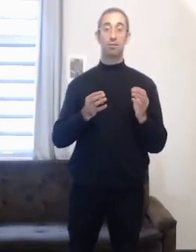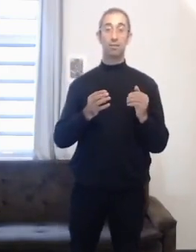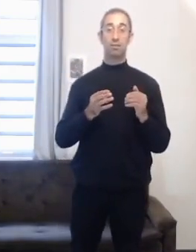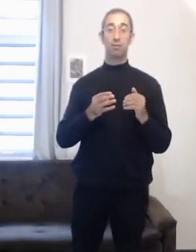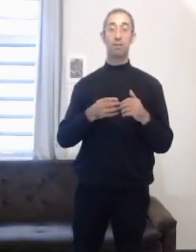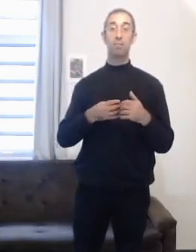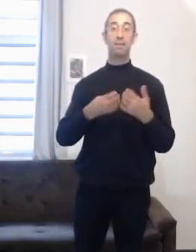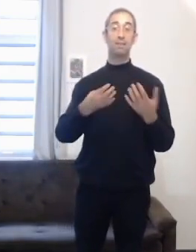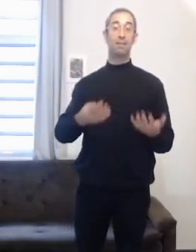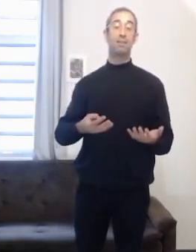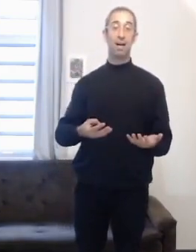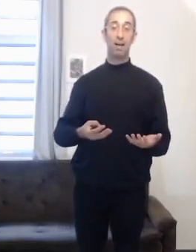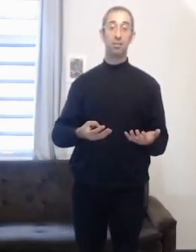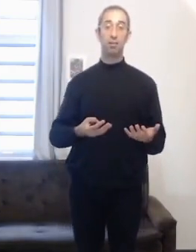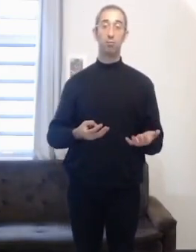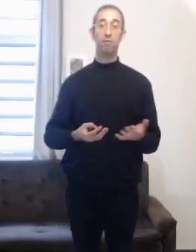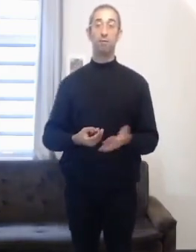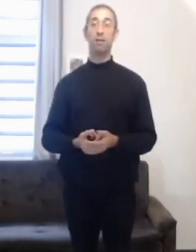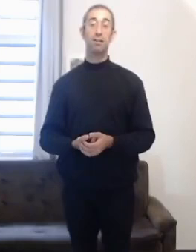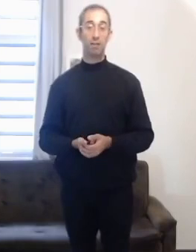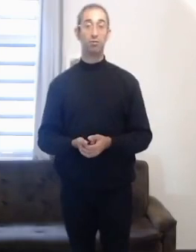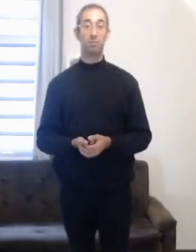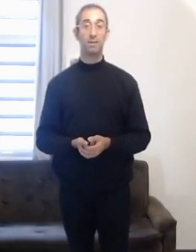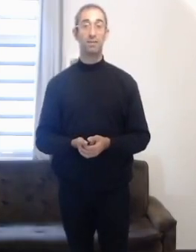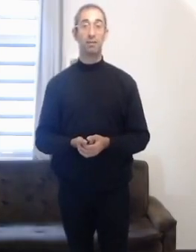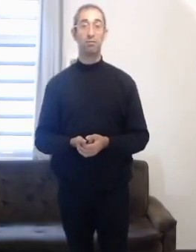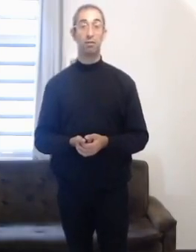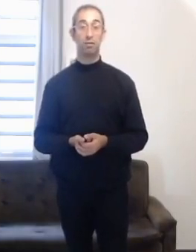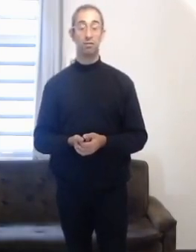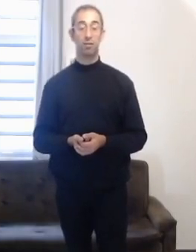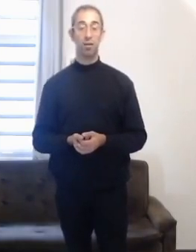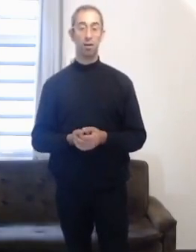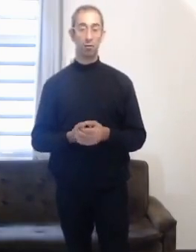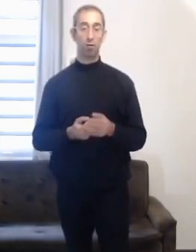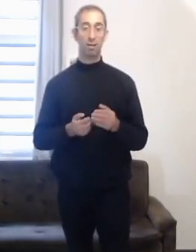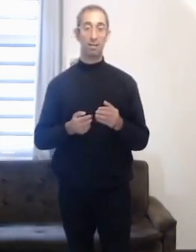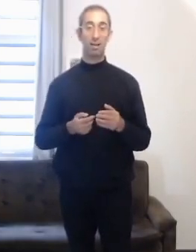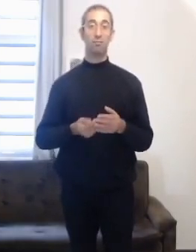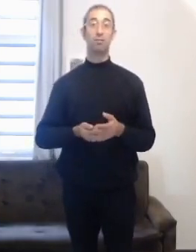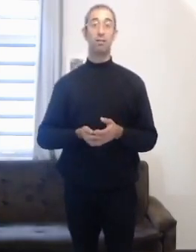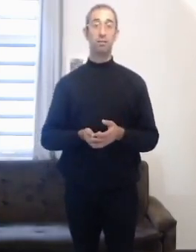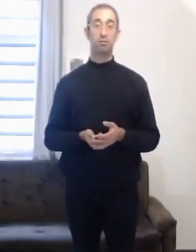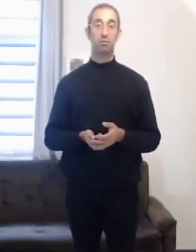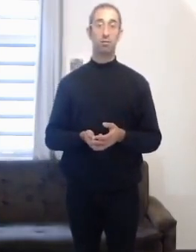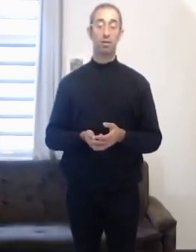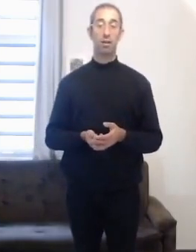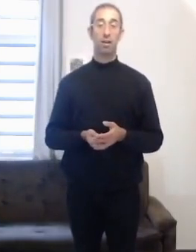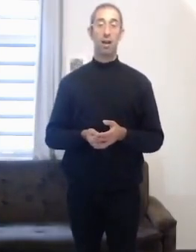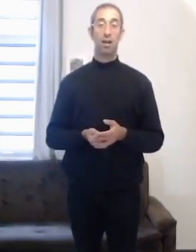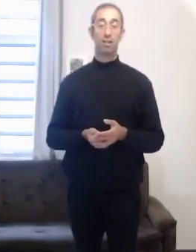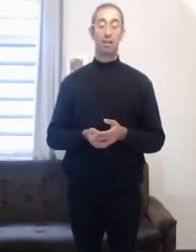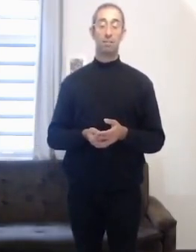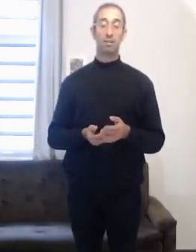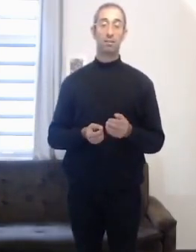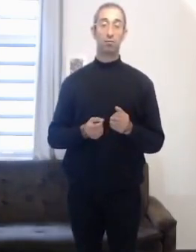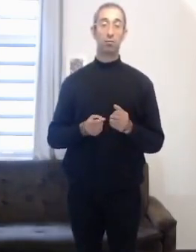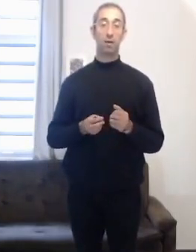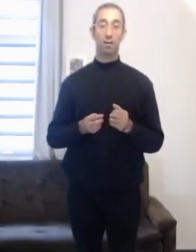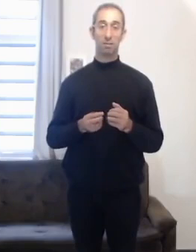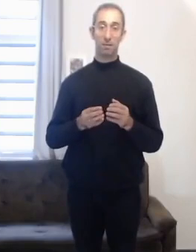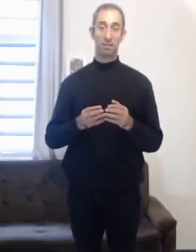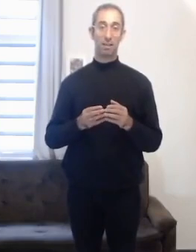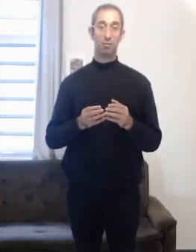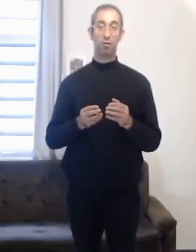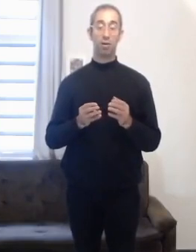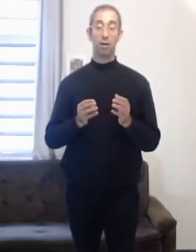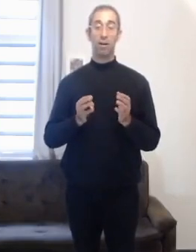ela bate com essa questão da imparcialidade e confiabilidade dos pesquisadores. Quando alguém está lendo o texto, ela está pensando assim, tudo